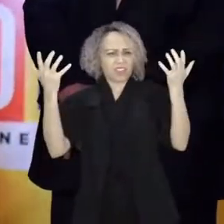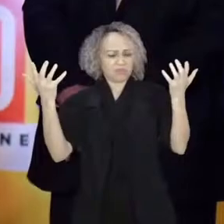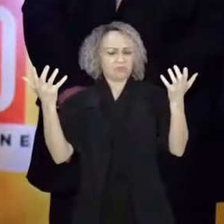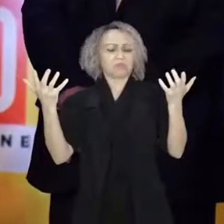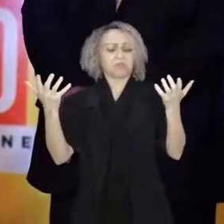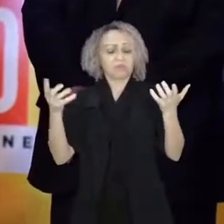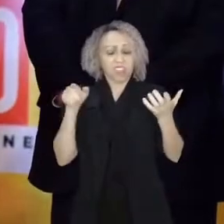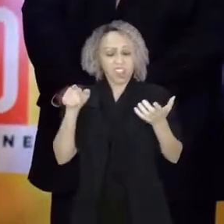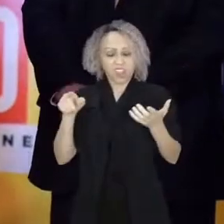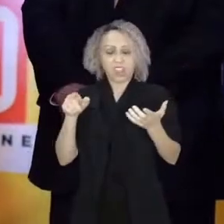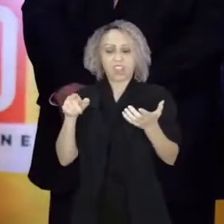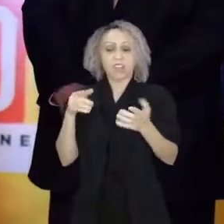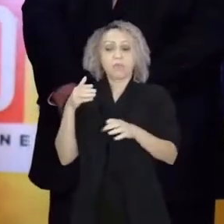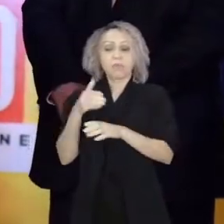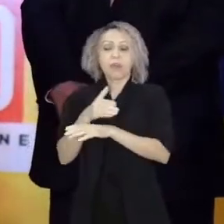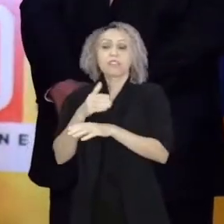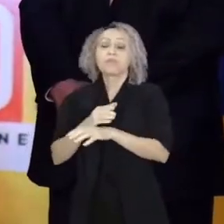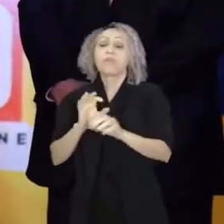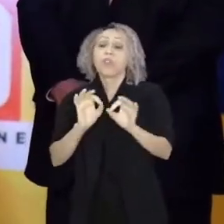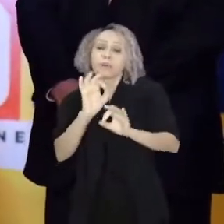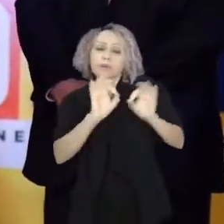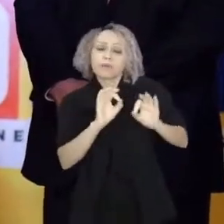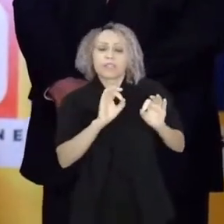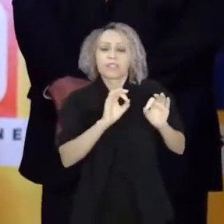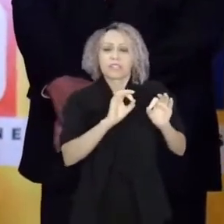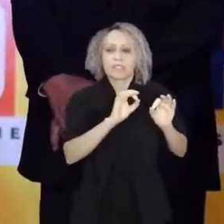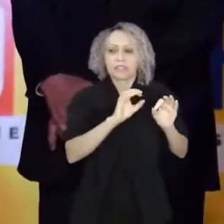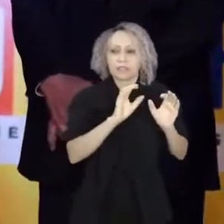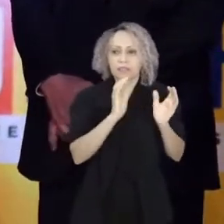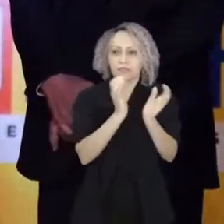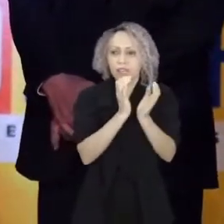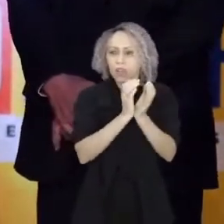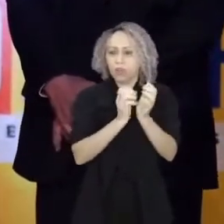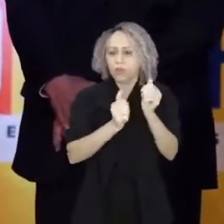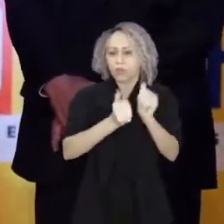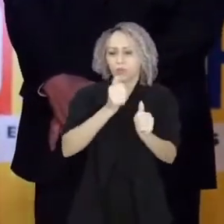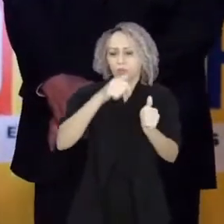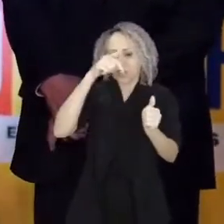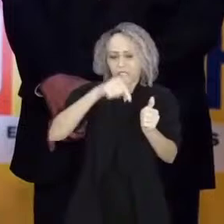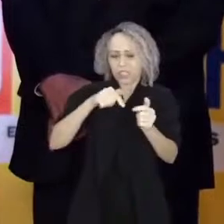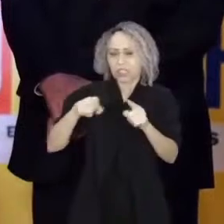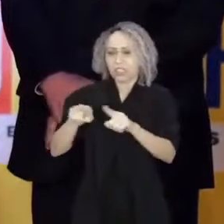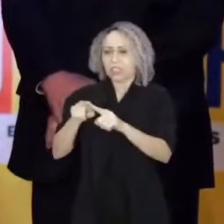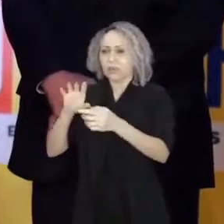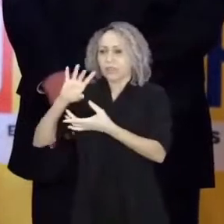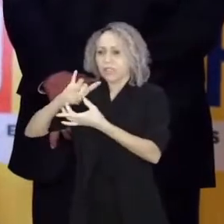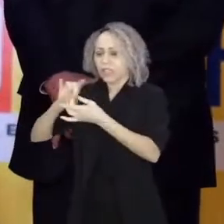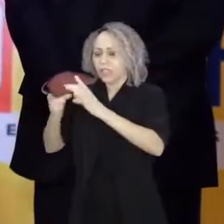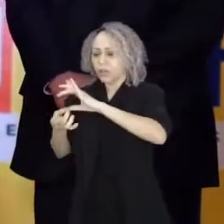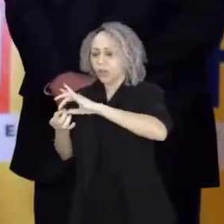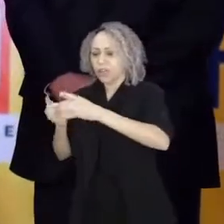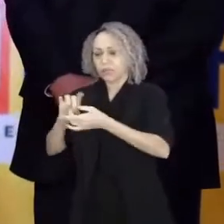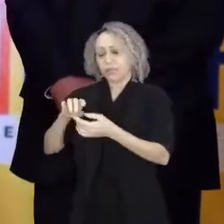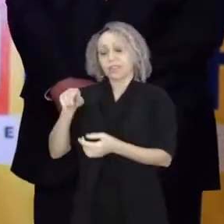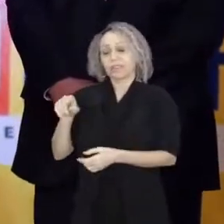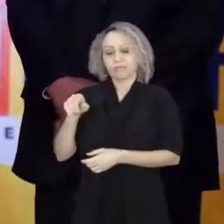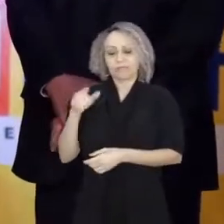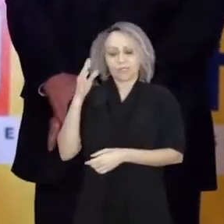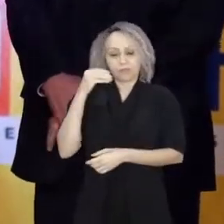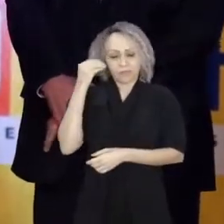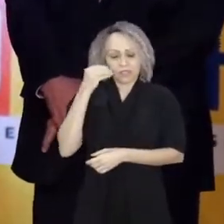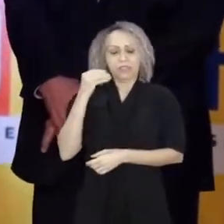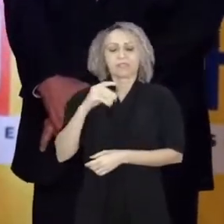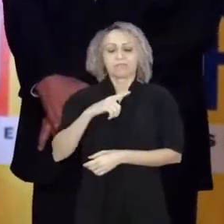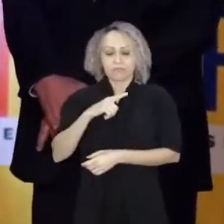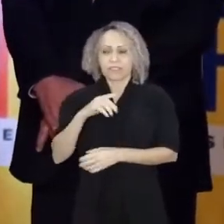longamente com o delegado Andrei, levei ao presidente Lula, e claro que ele, inclusive, reiterou a autorização para que eu fizesse o anúncio,